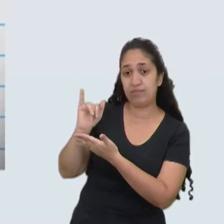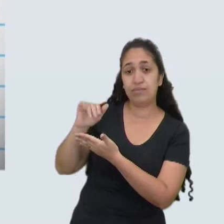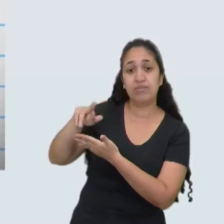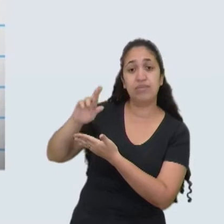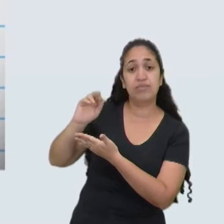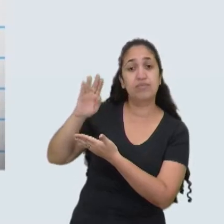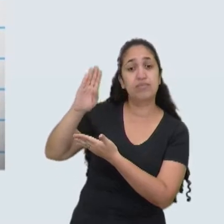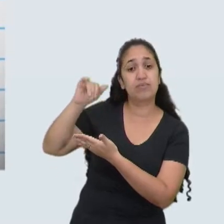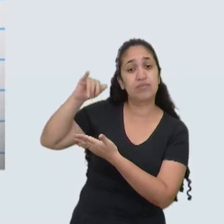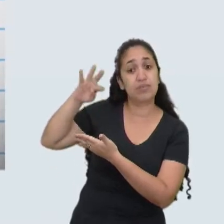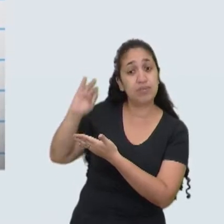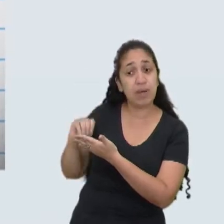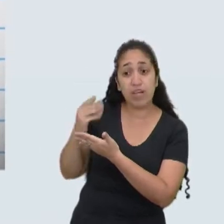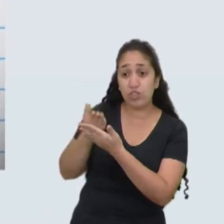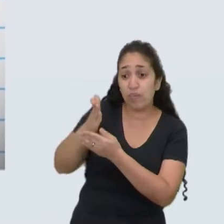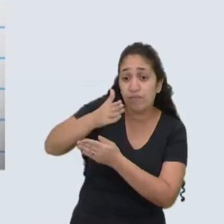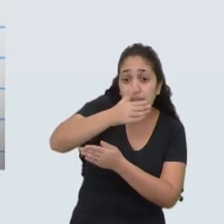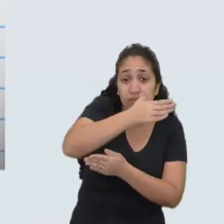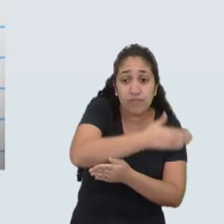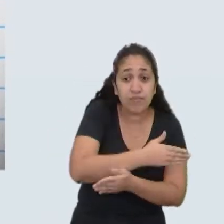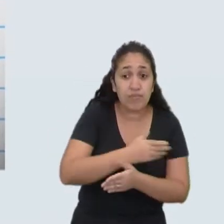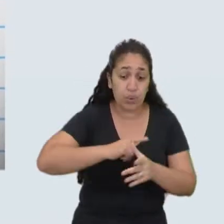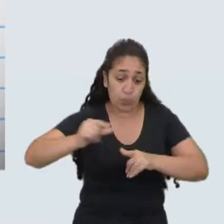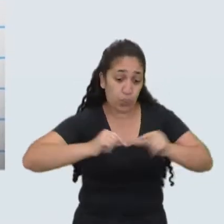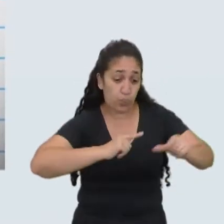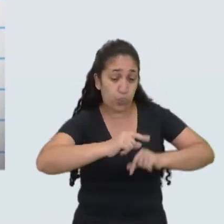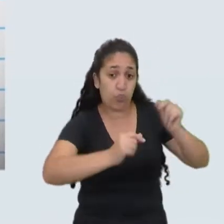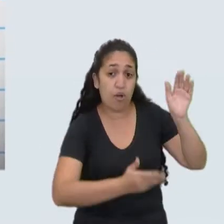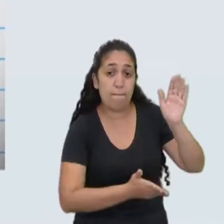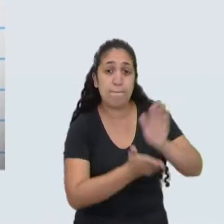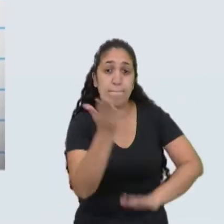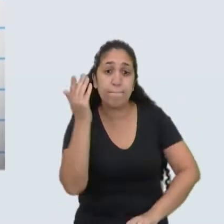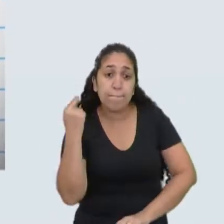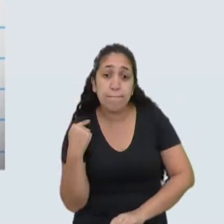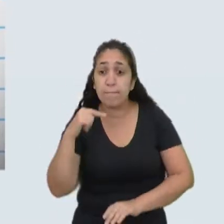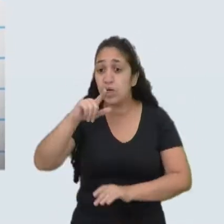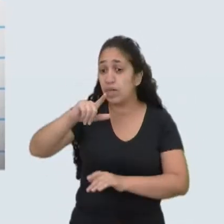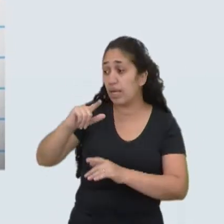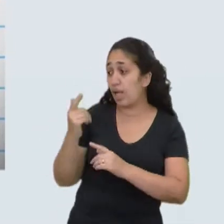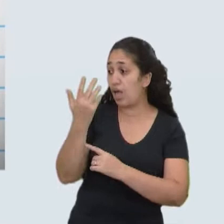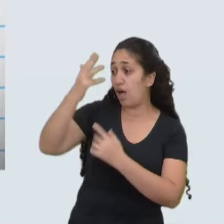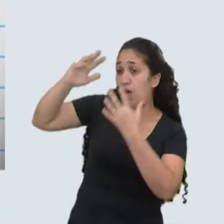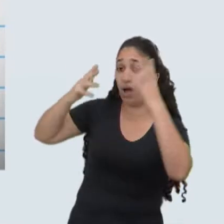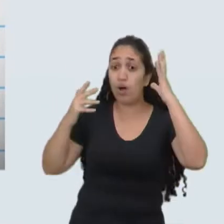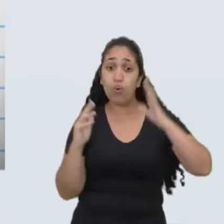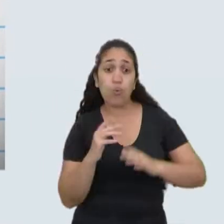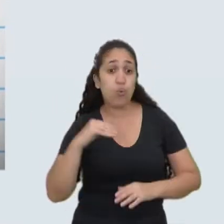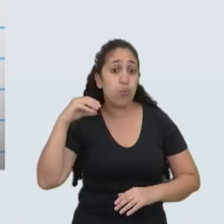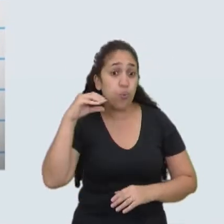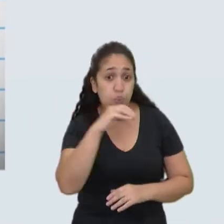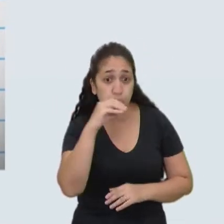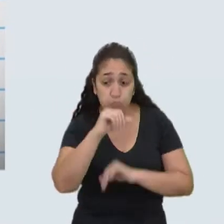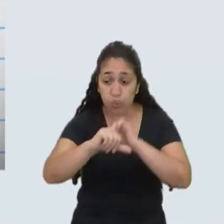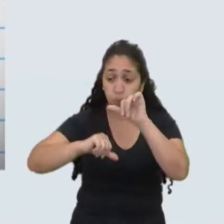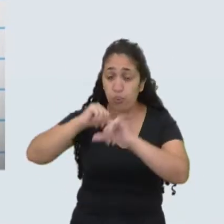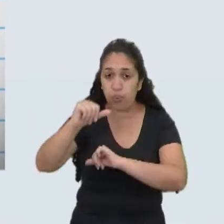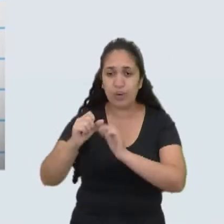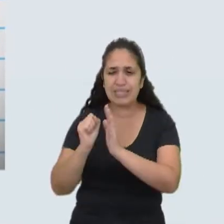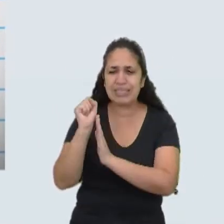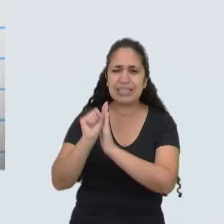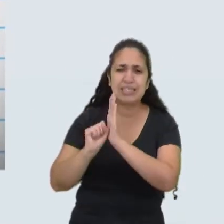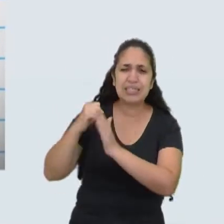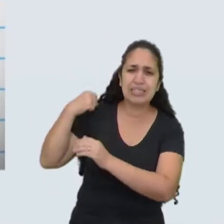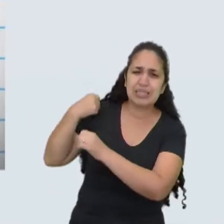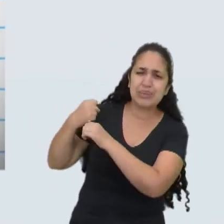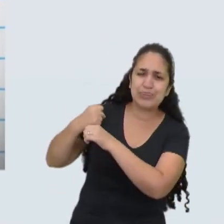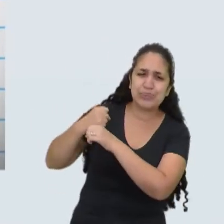adquiriu terras em outros países tendo em vista seu destino iminente, já que a maioria dos efeitos da mudança climática persiste por muitos séculos, mesmo